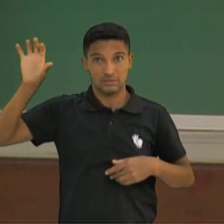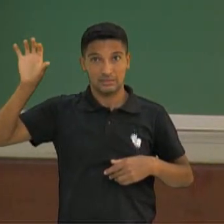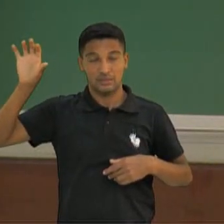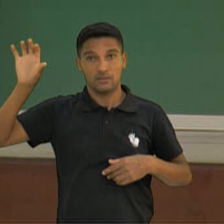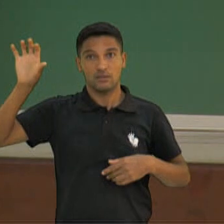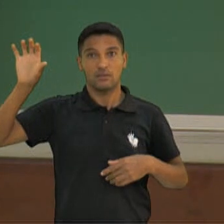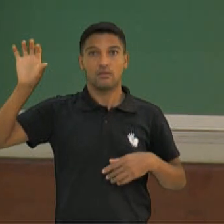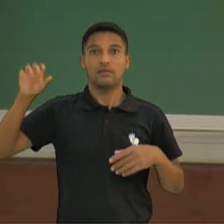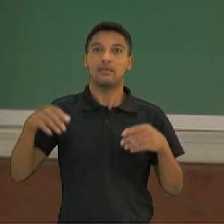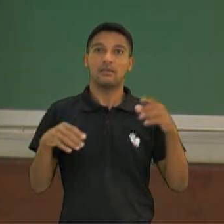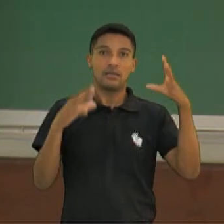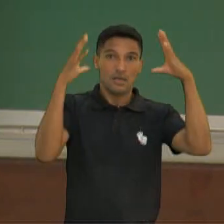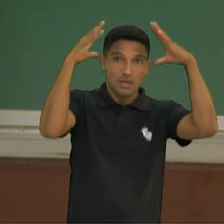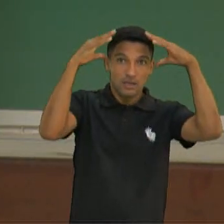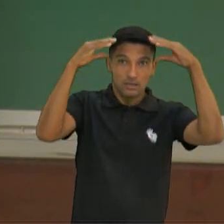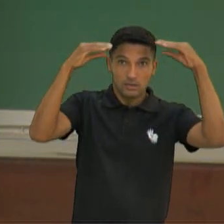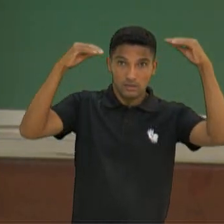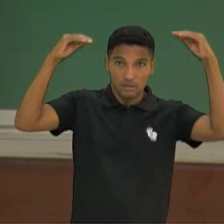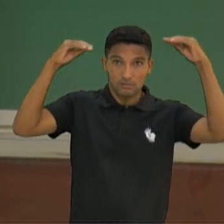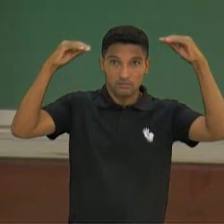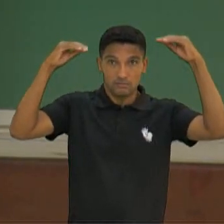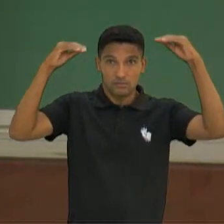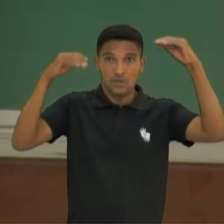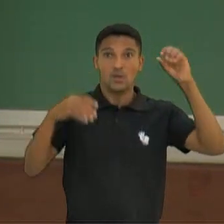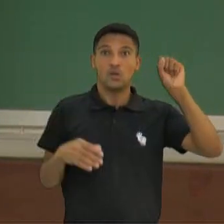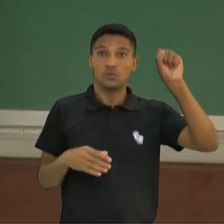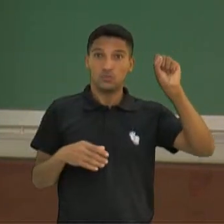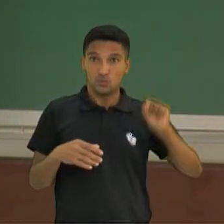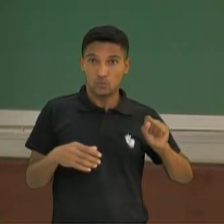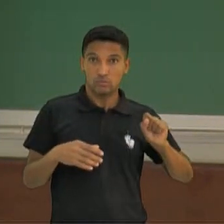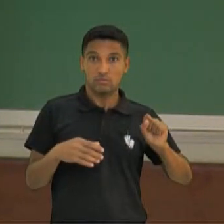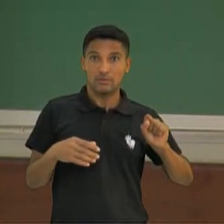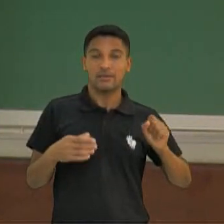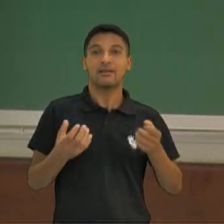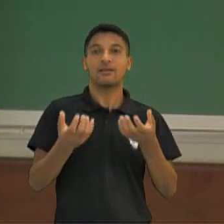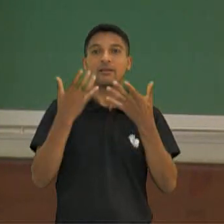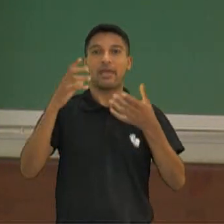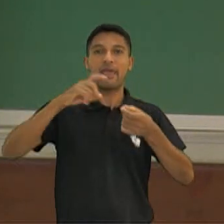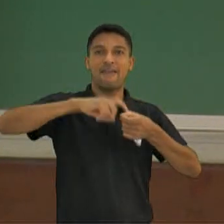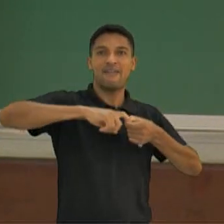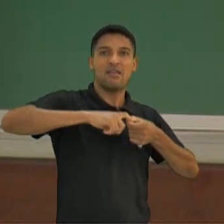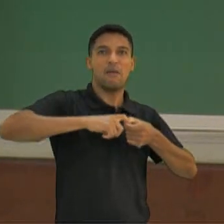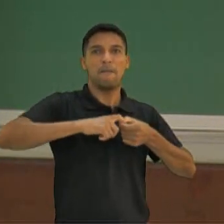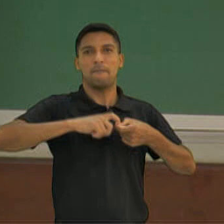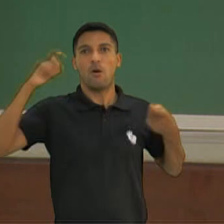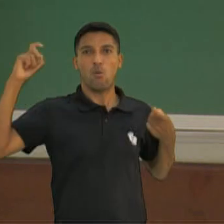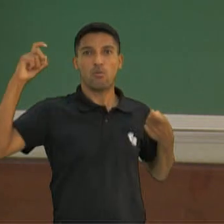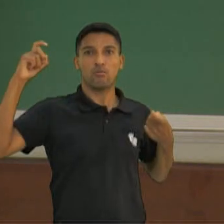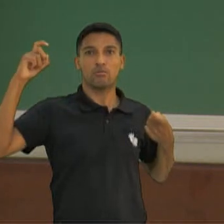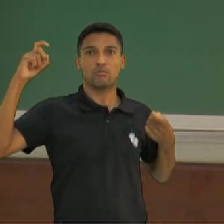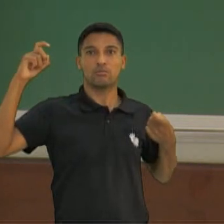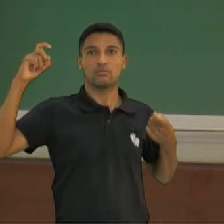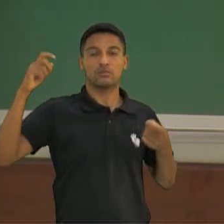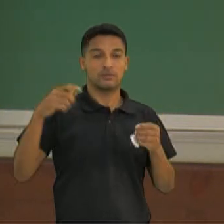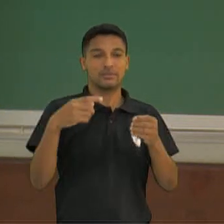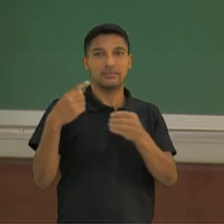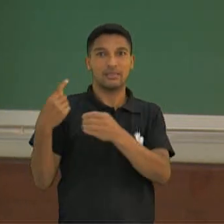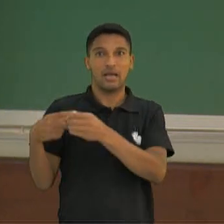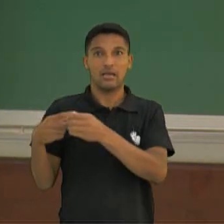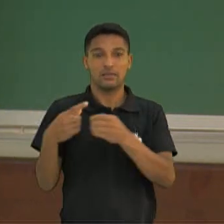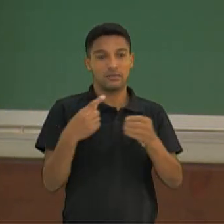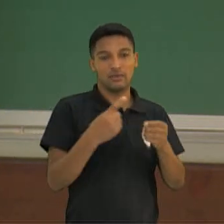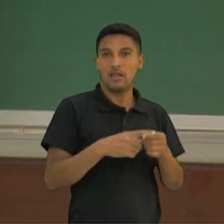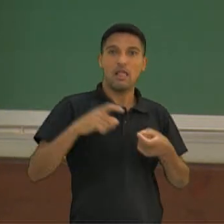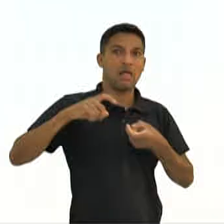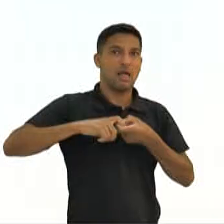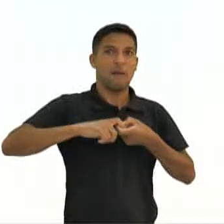Norte, né, quer se unir à maioria católica do Sul. E o pessoal do Norte não aceita isso. A cidade de Belfast, aí vai